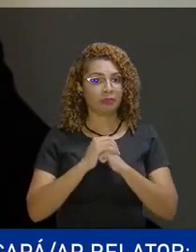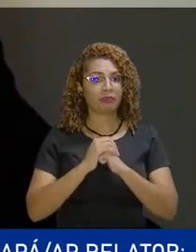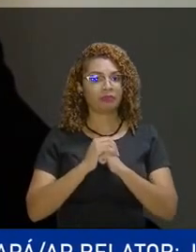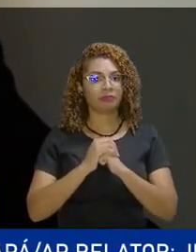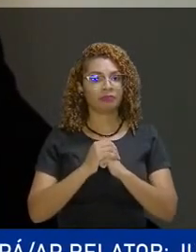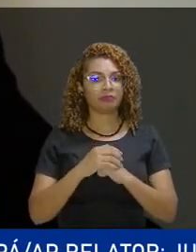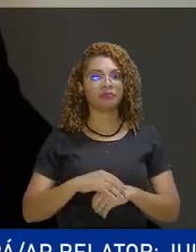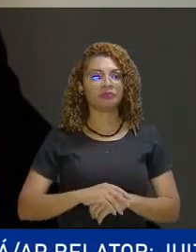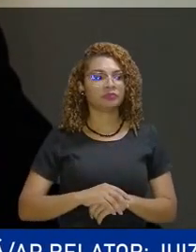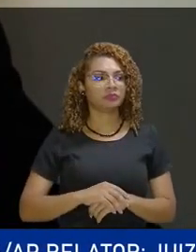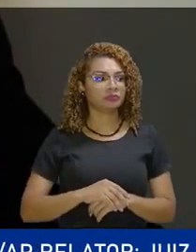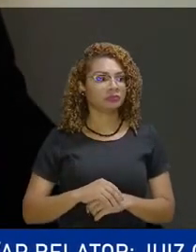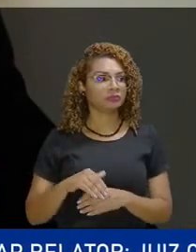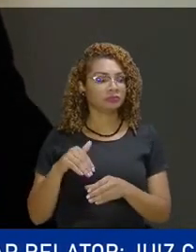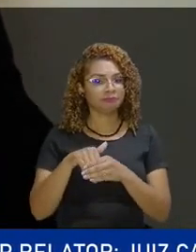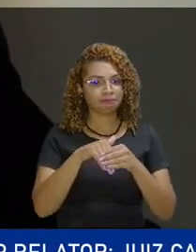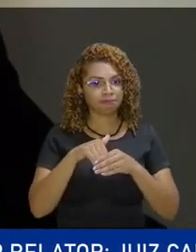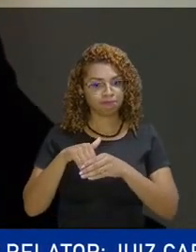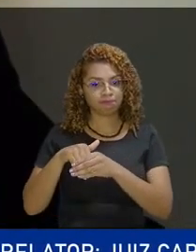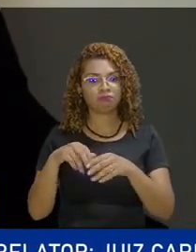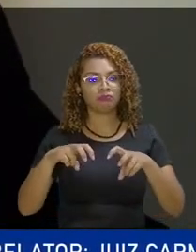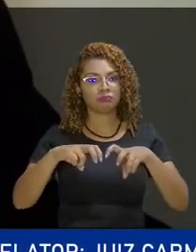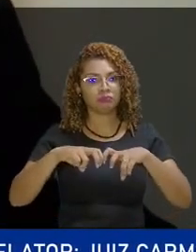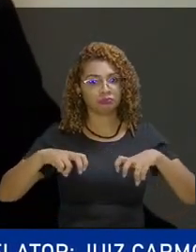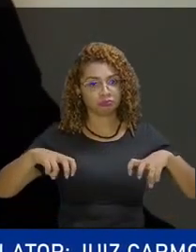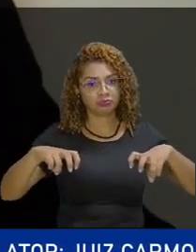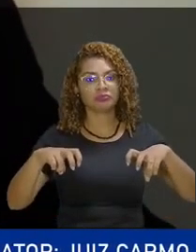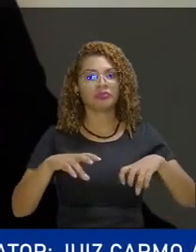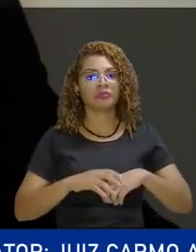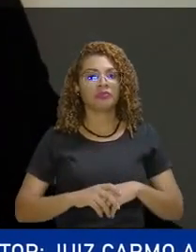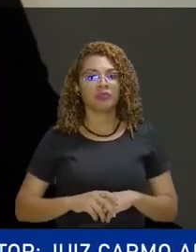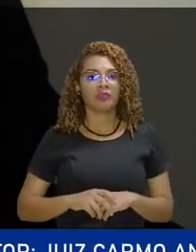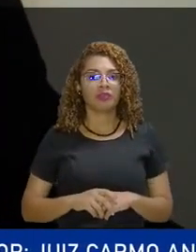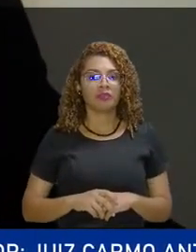Lages, presidente do TRE Amapá. Conheceu